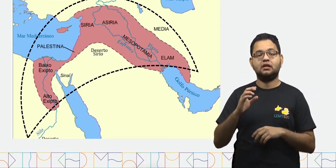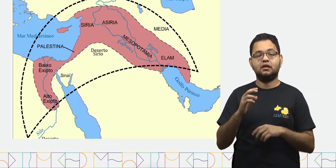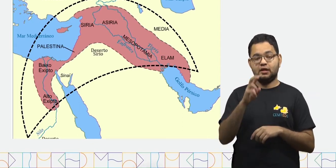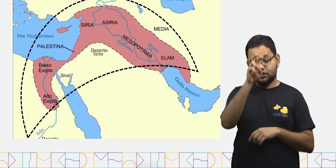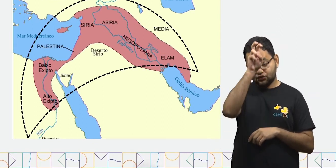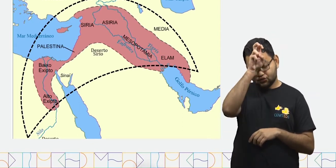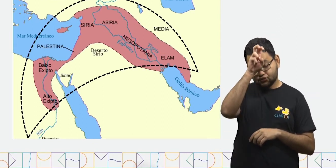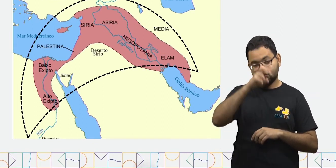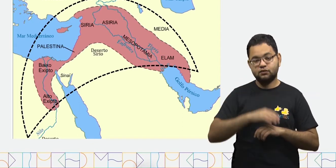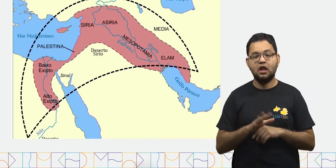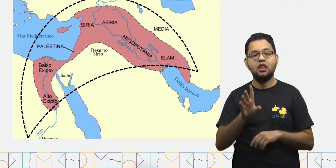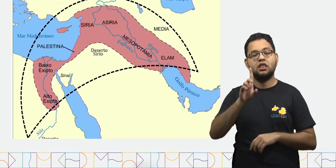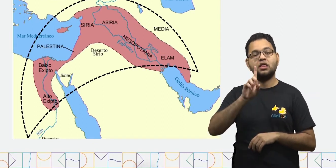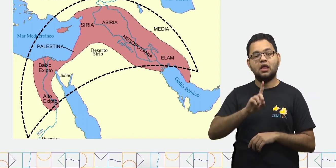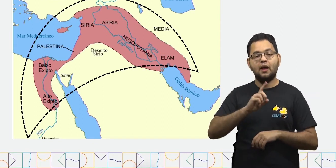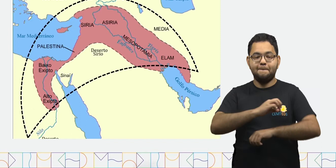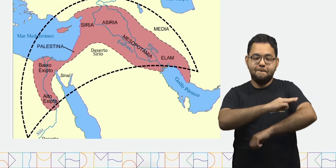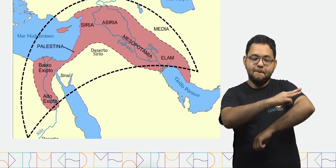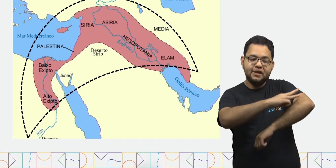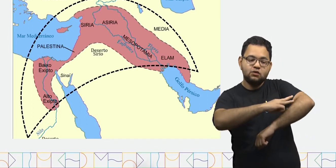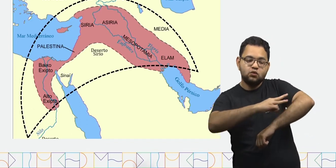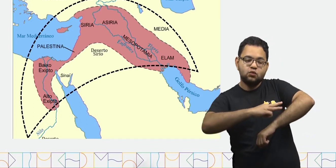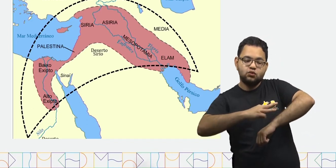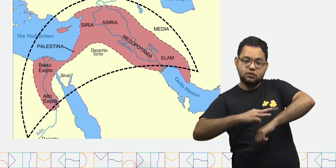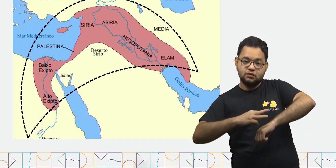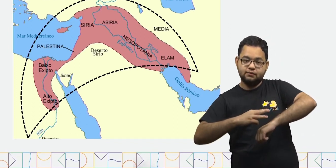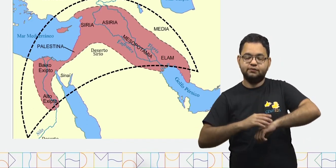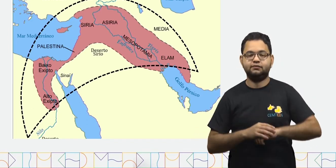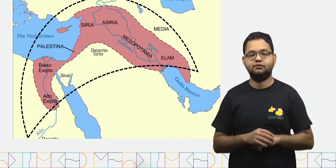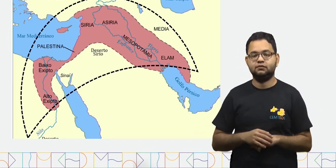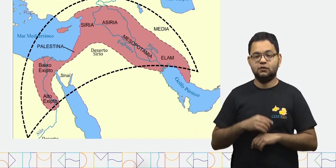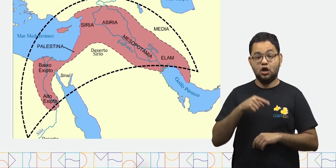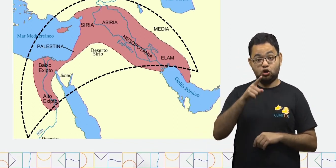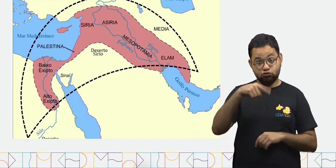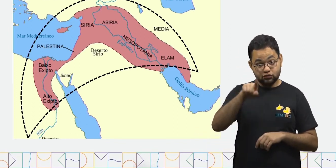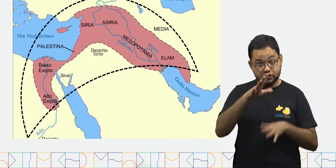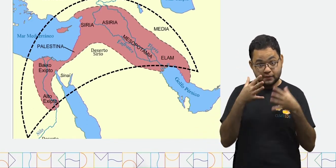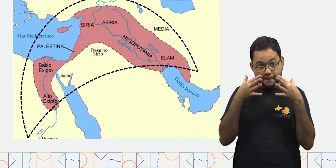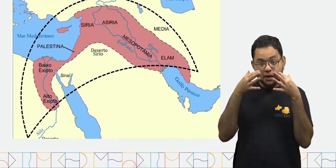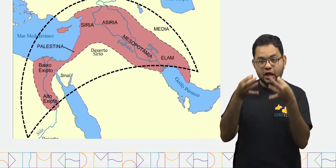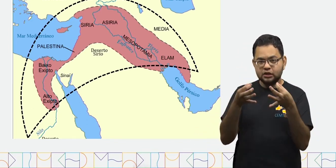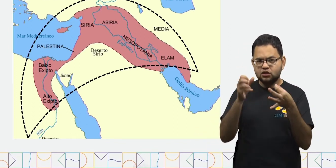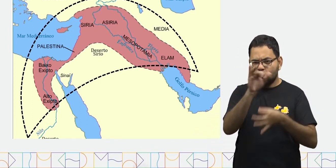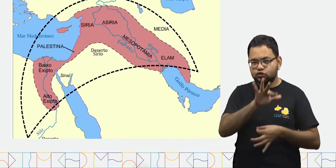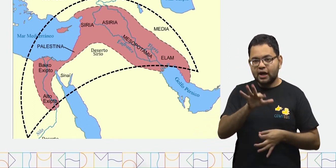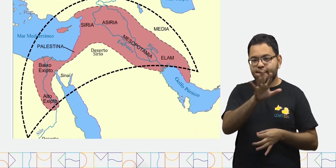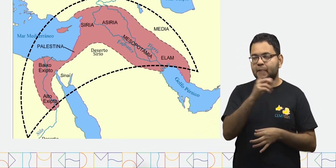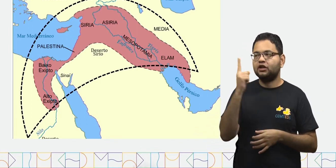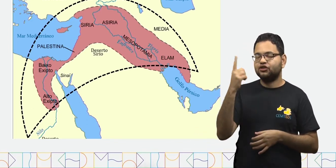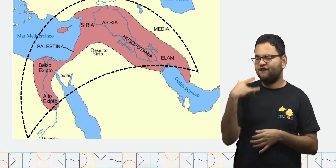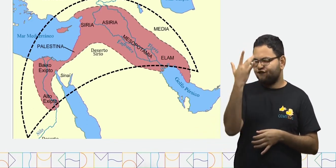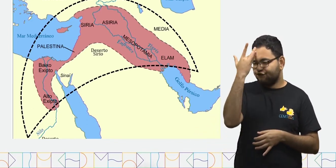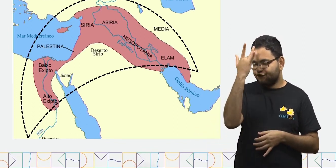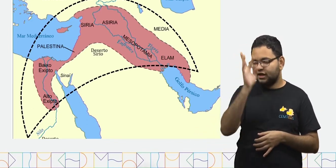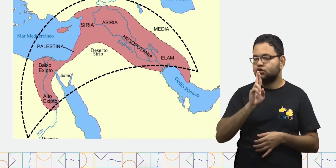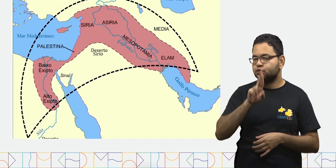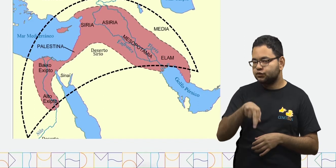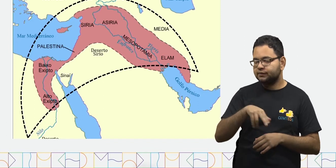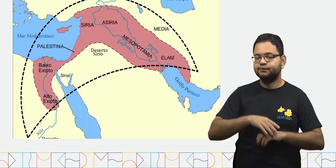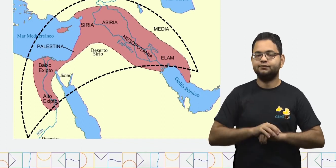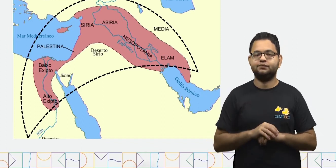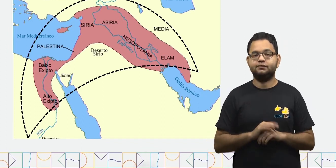C, Egito. Alternativa D, Mesopotâmia. Você presta bastante atenção no mapa, vai ficar